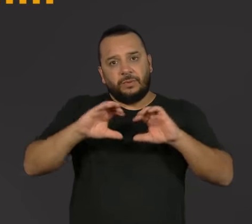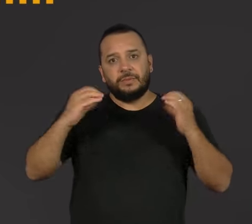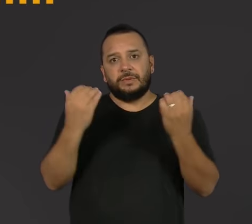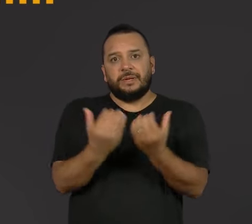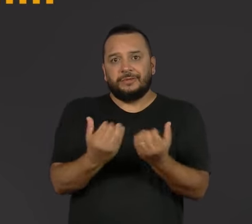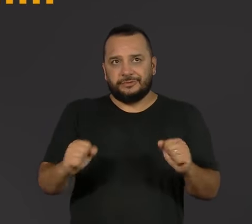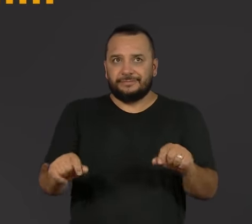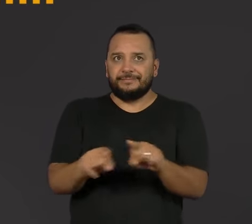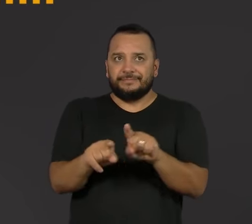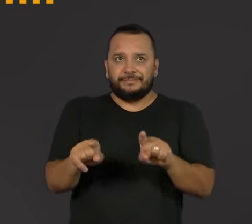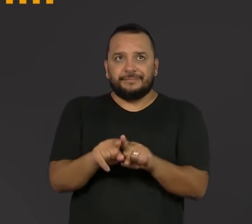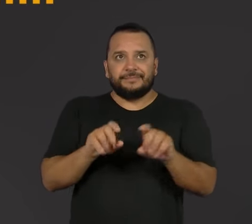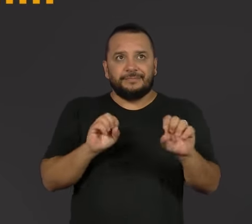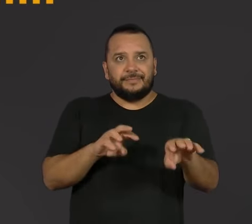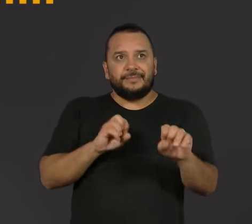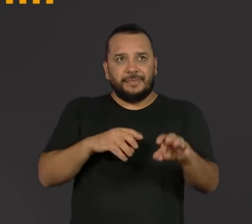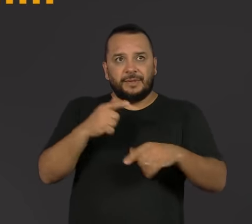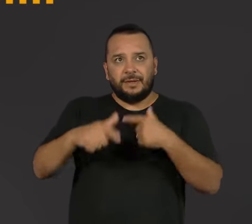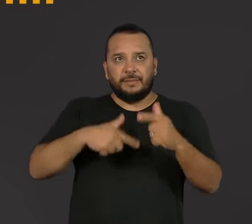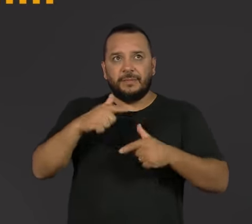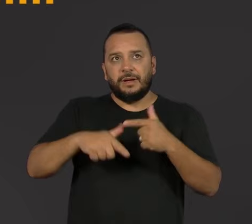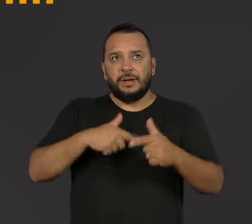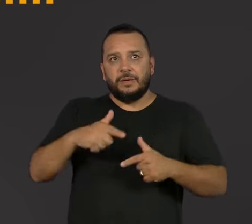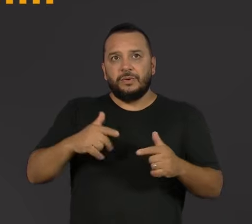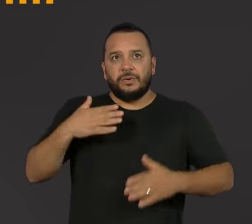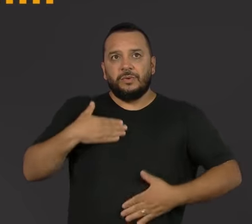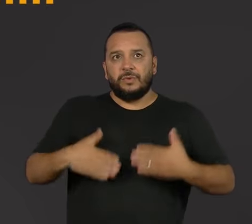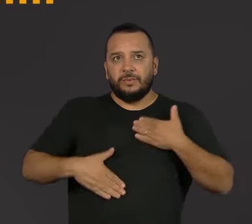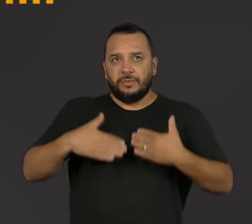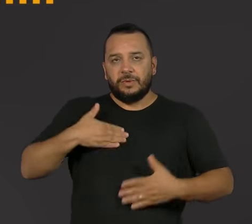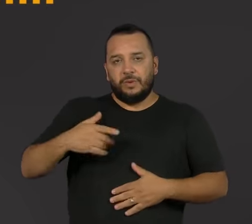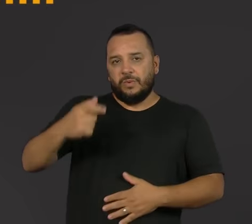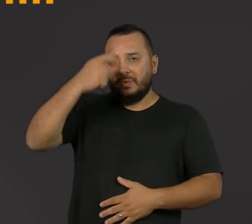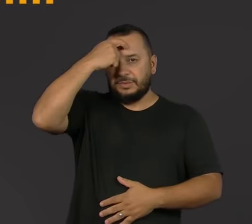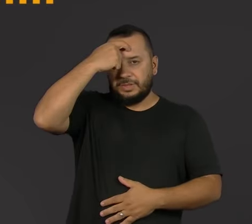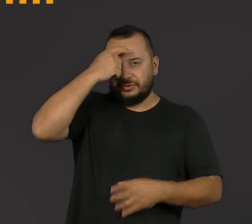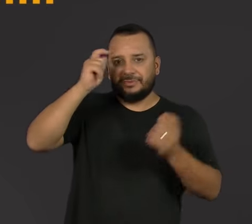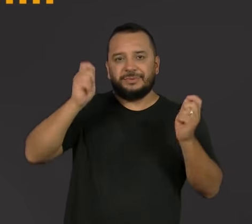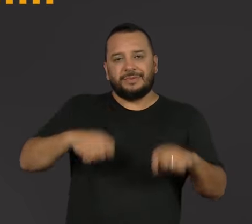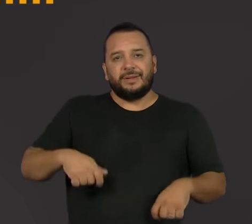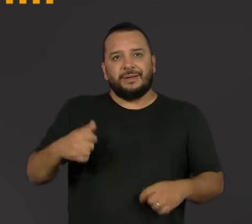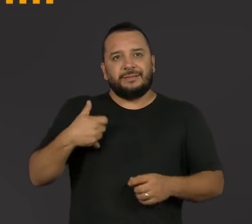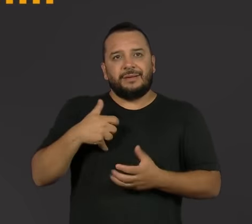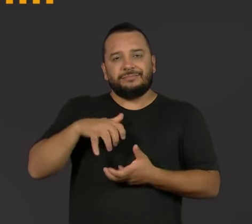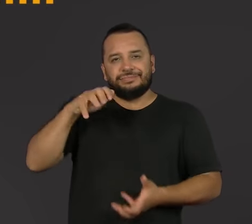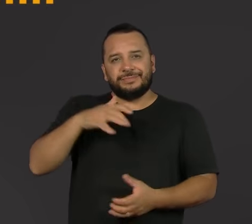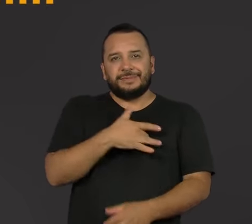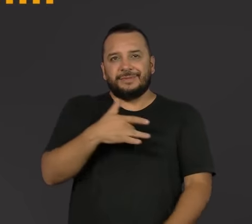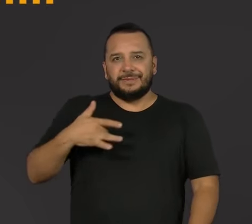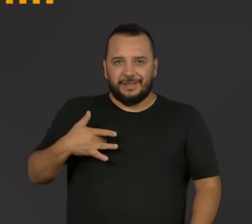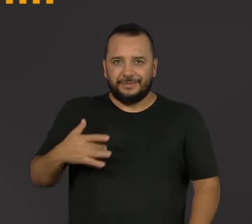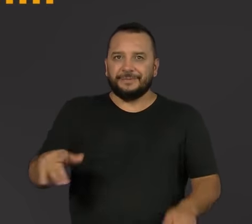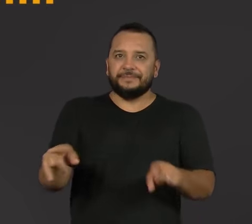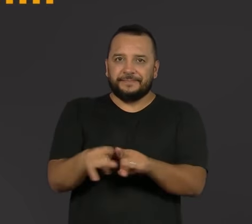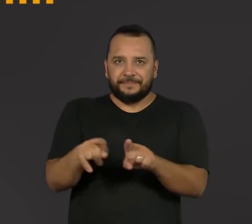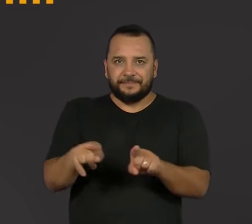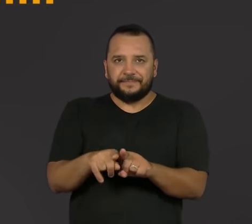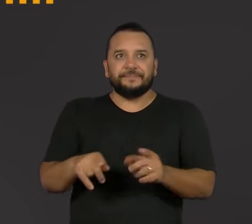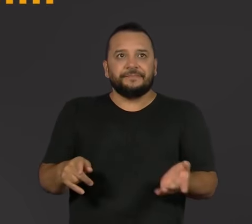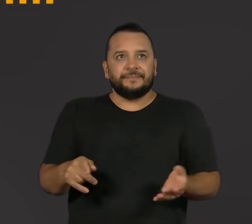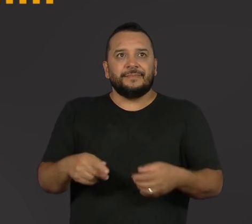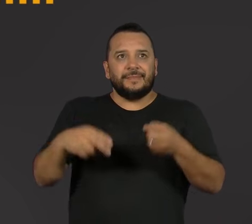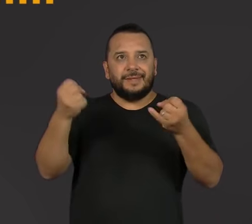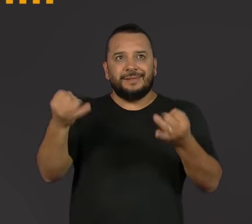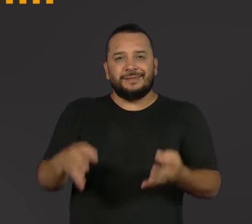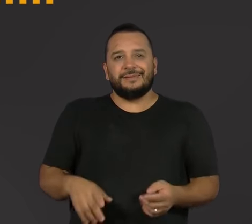trabalho corporal consciente pode promover um envelhecimento saudável. E foi além. Tem